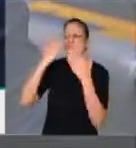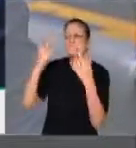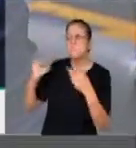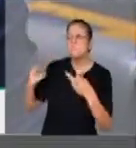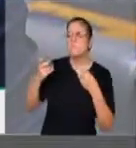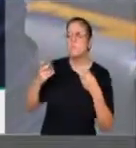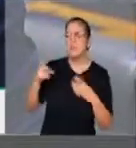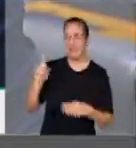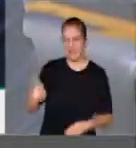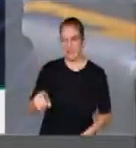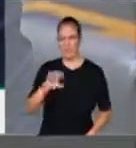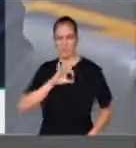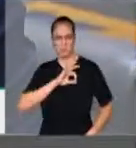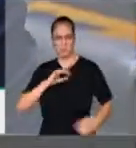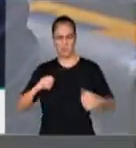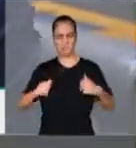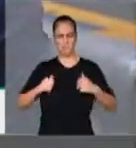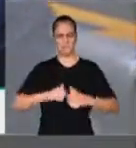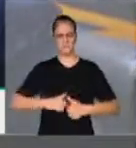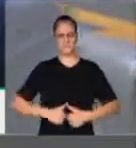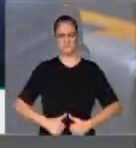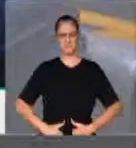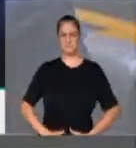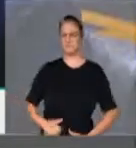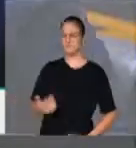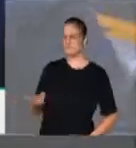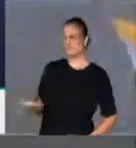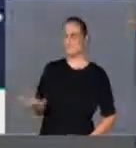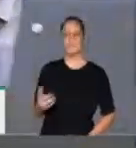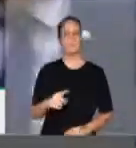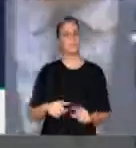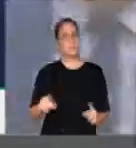e é tão perigoso ou mais do que qualquer traficante. Muito bem, agradeço as palavras.